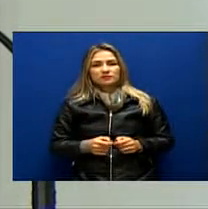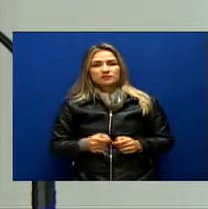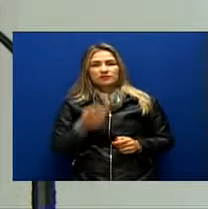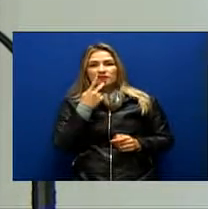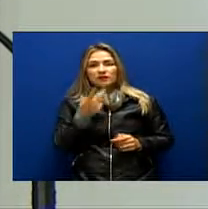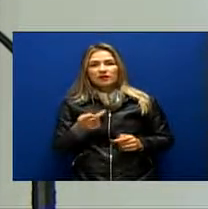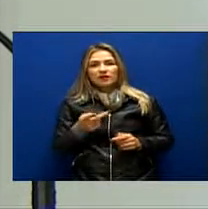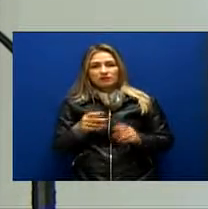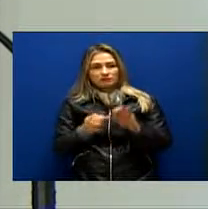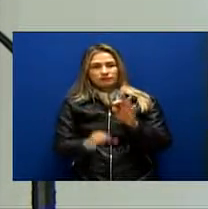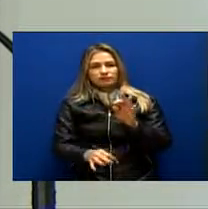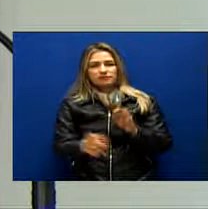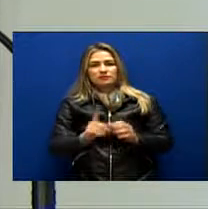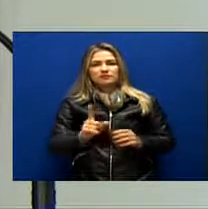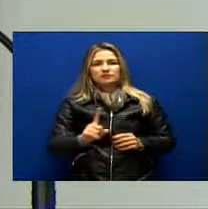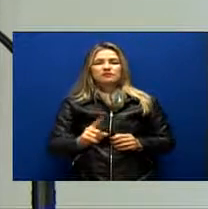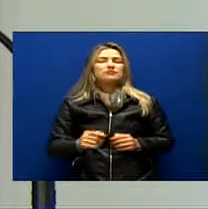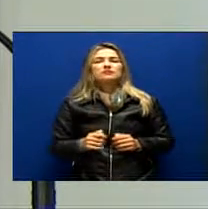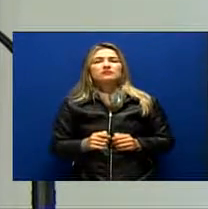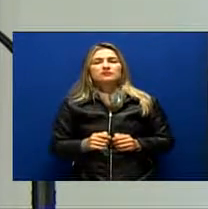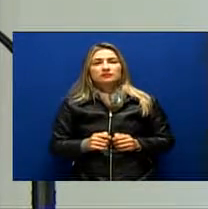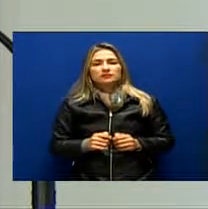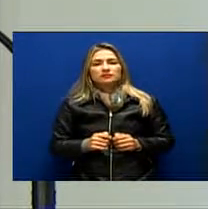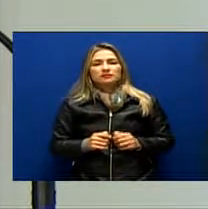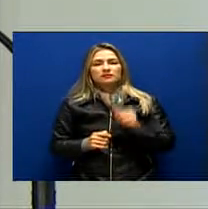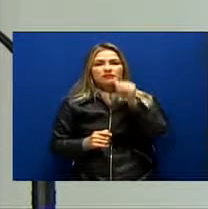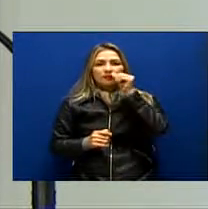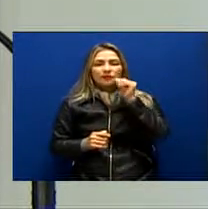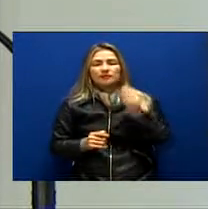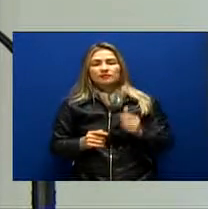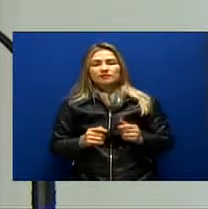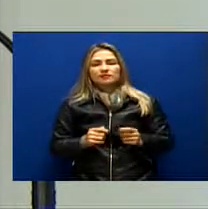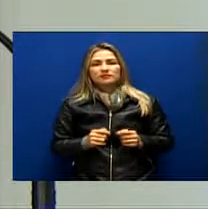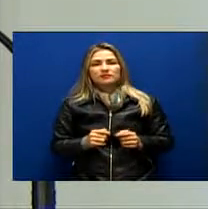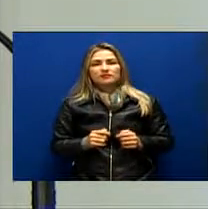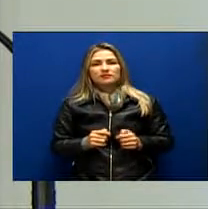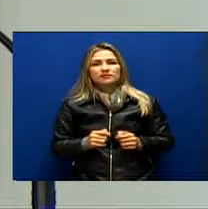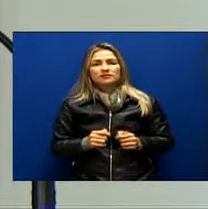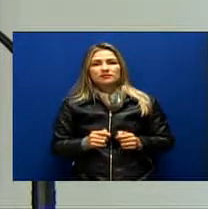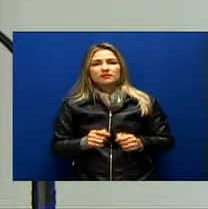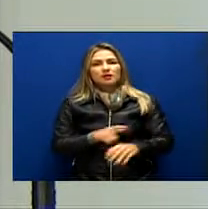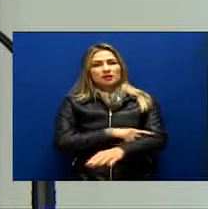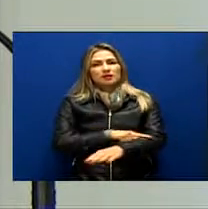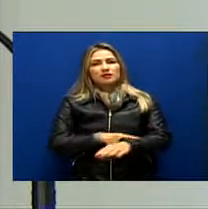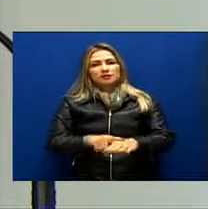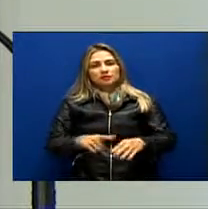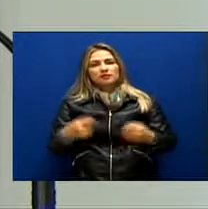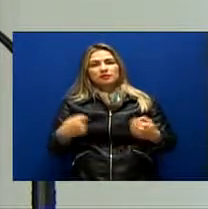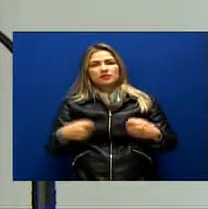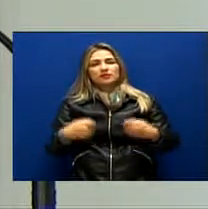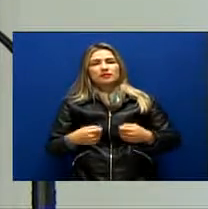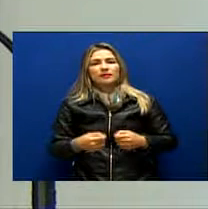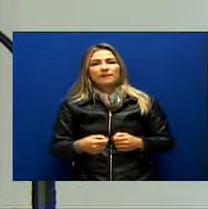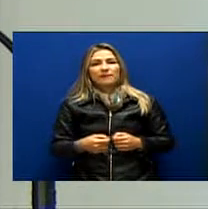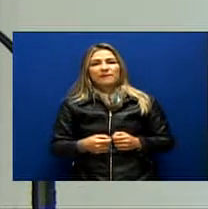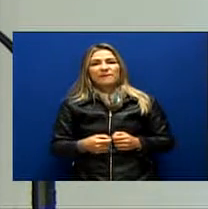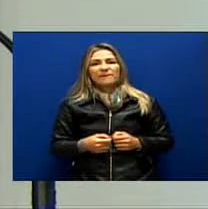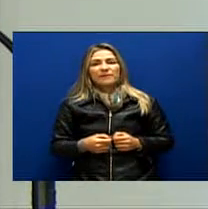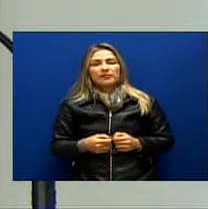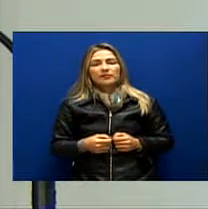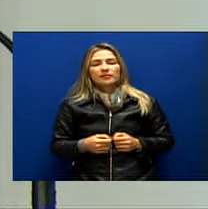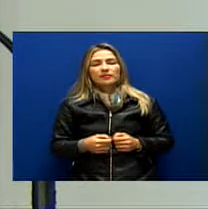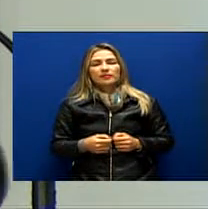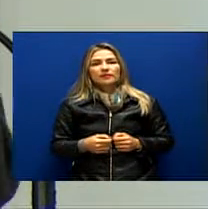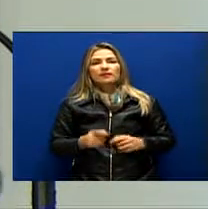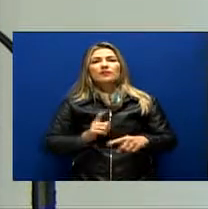depois você escreve, pode ser? Senão eu quebro... Não, não é deselegante. Me permita, sabe por quê? Da outra vez, criou uma